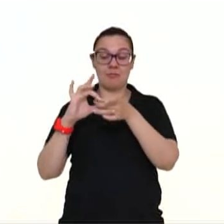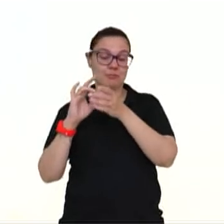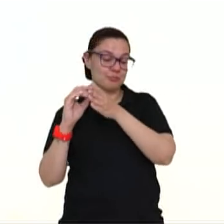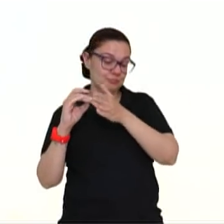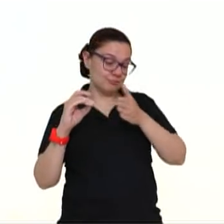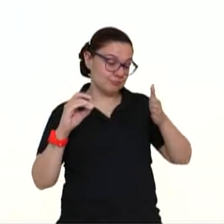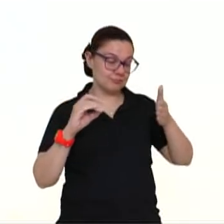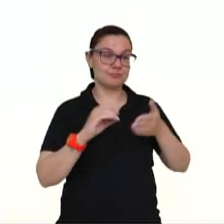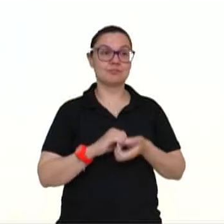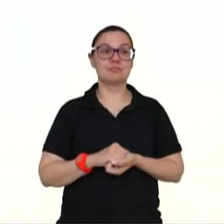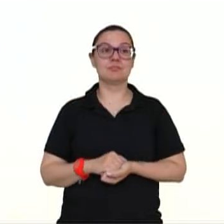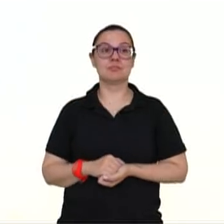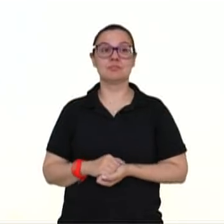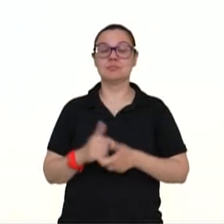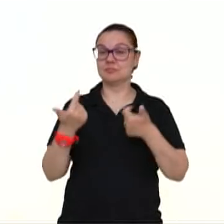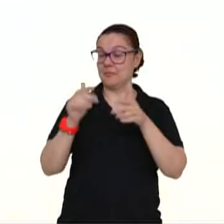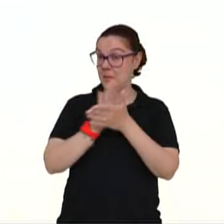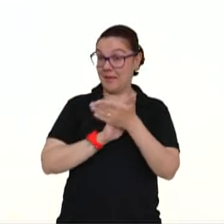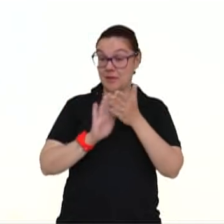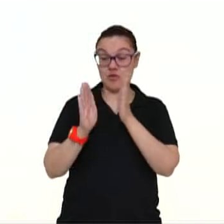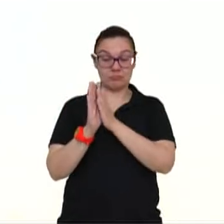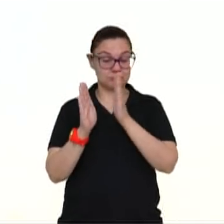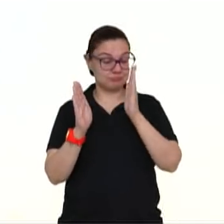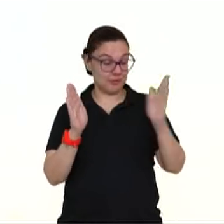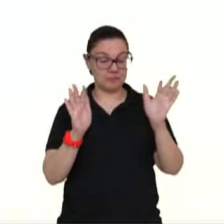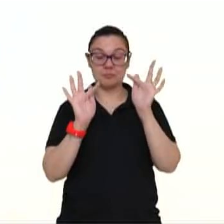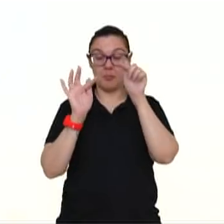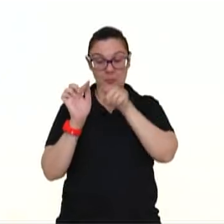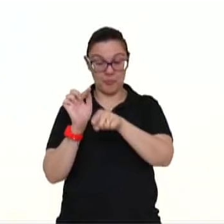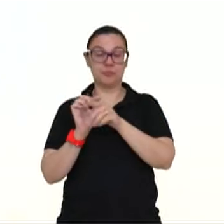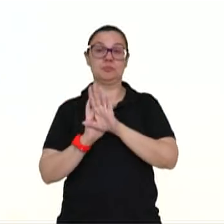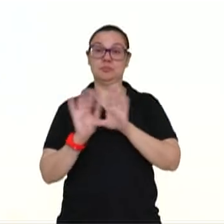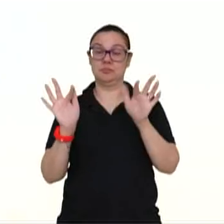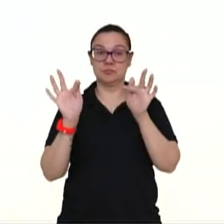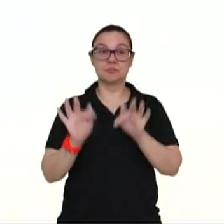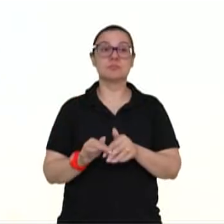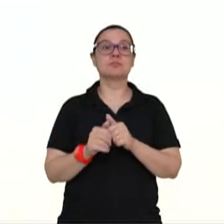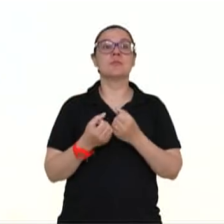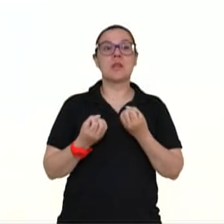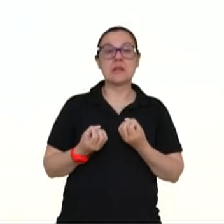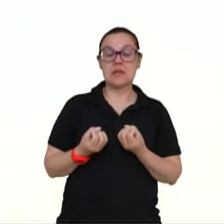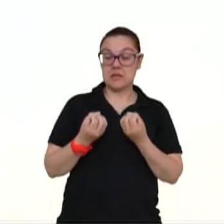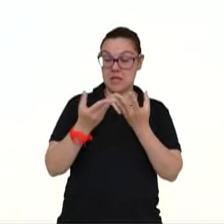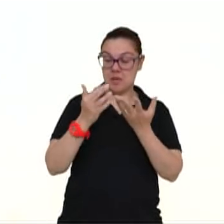objeto direto, nem nada, tá? Daremos